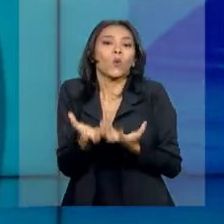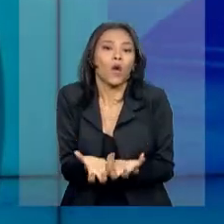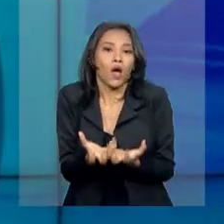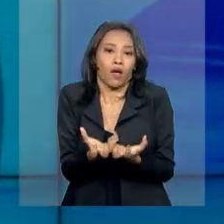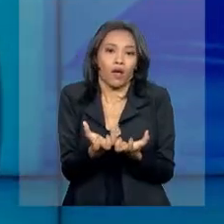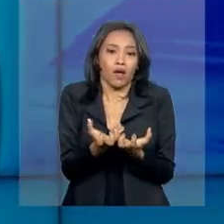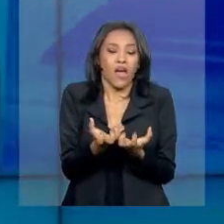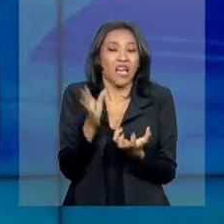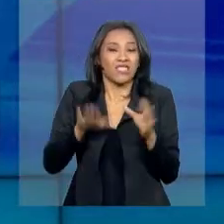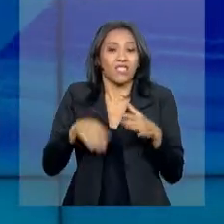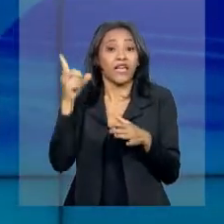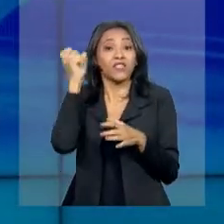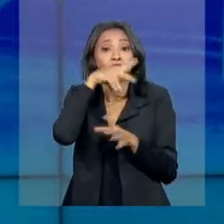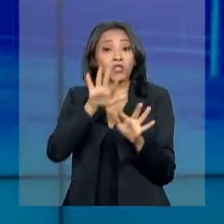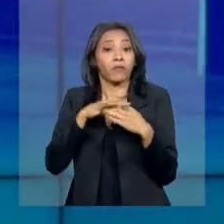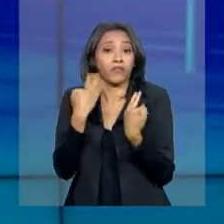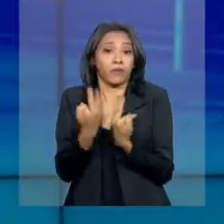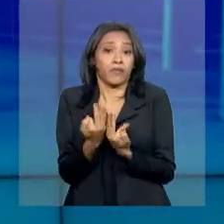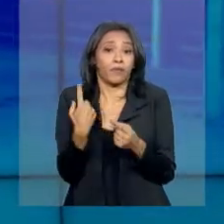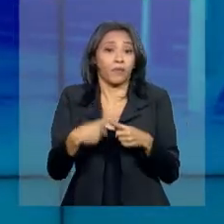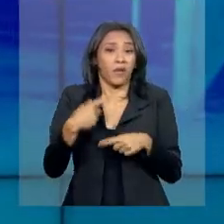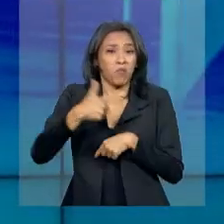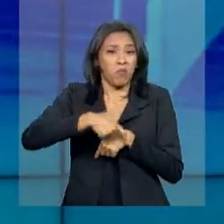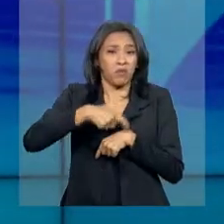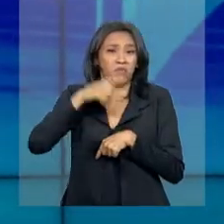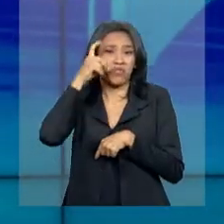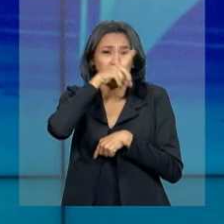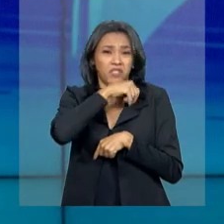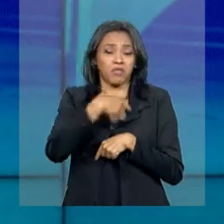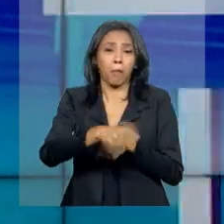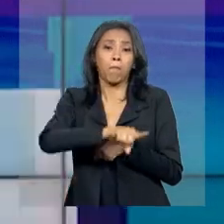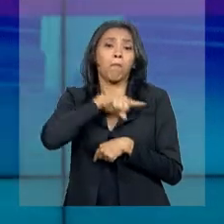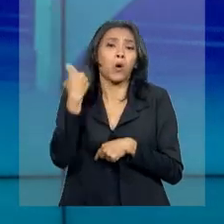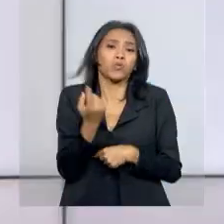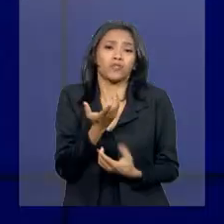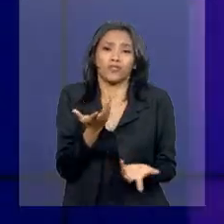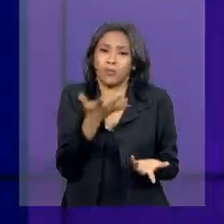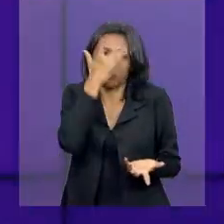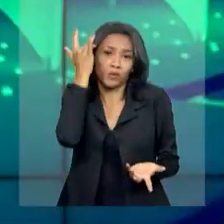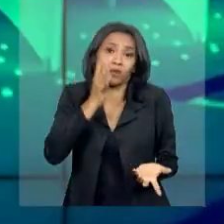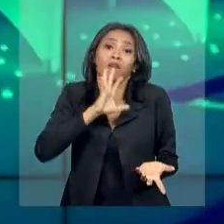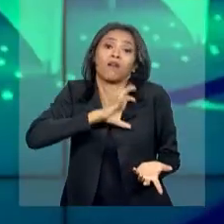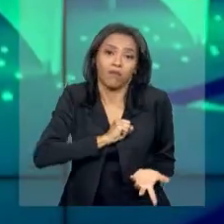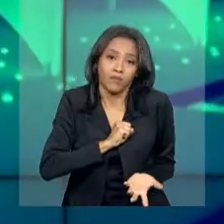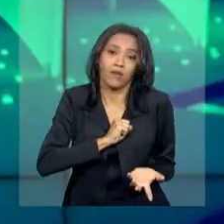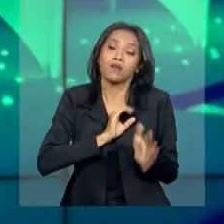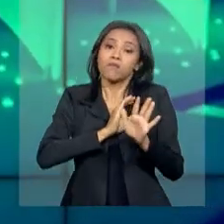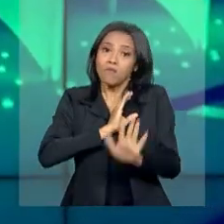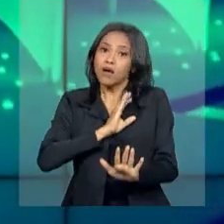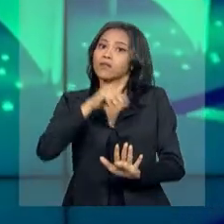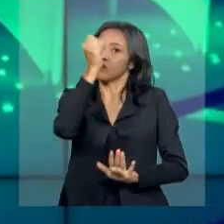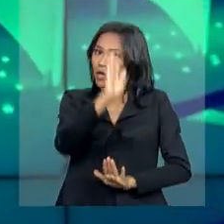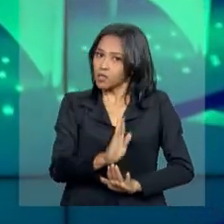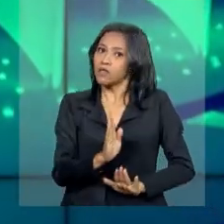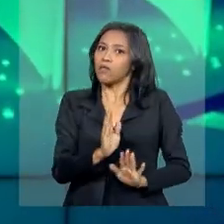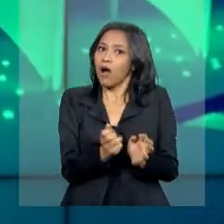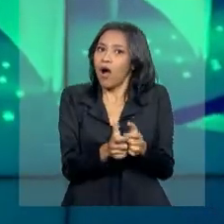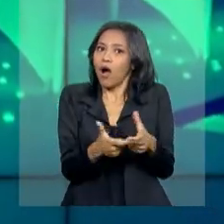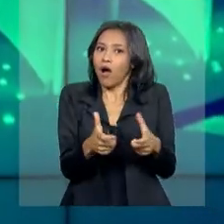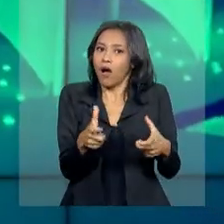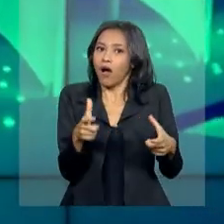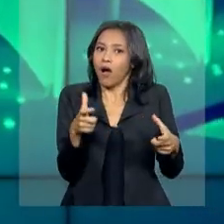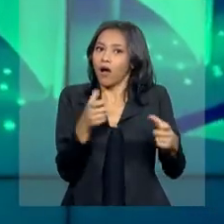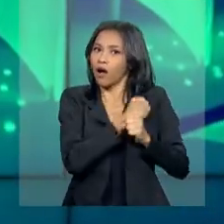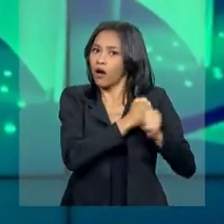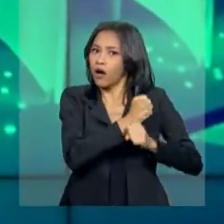tabu para as famílias porque remete a um momento doloroso, a morte de um ente querido. Mas o Brasil vem aumentando o número de doações ao longo